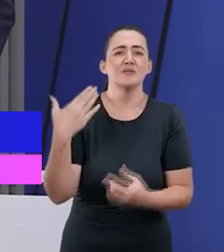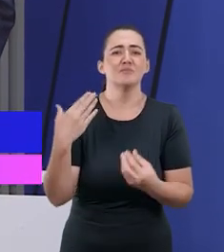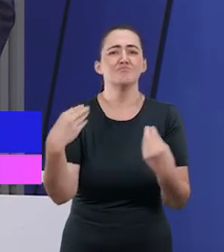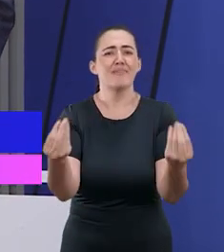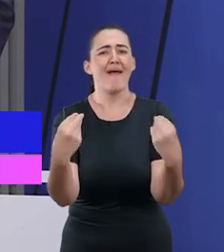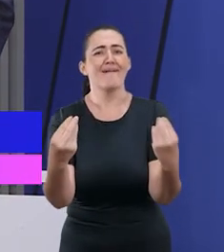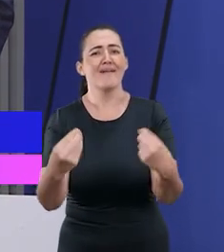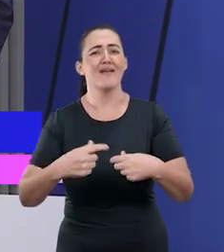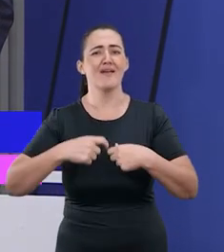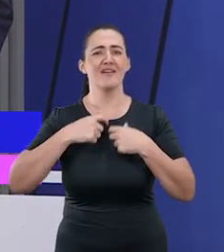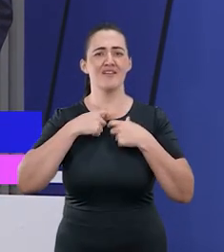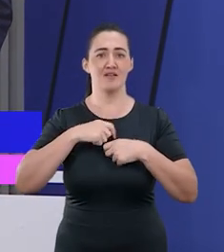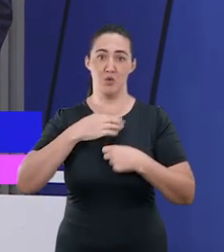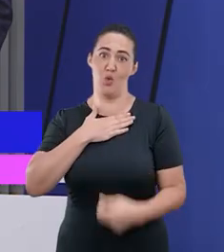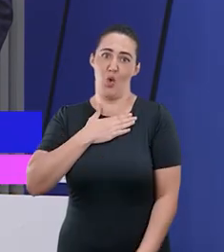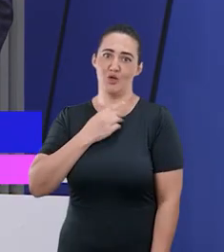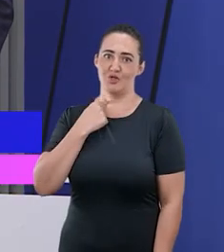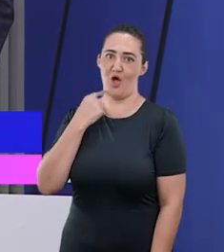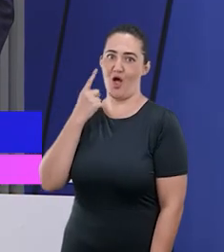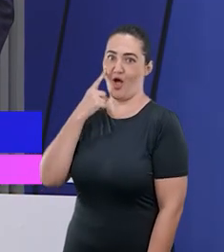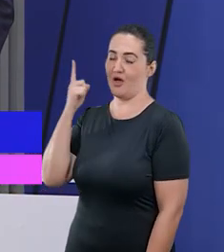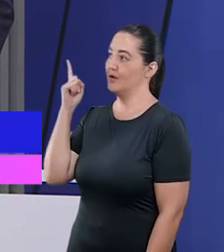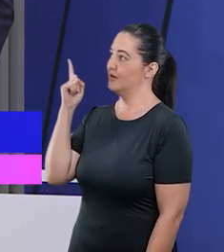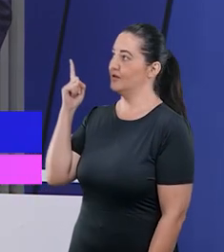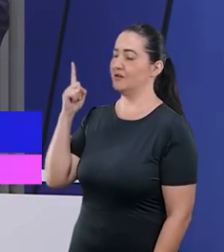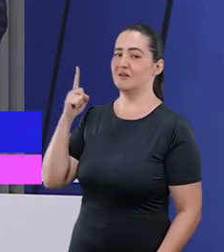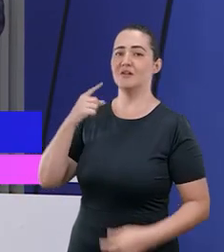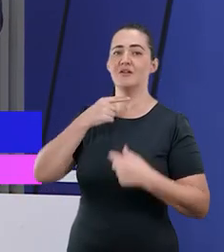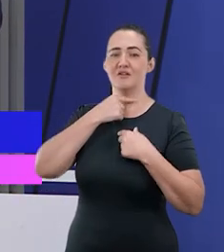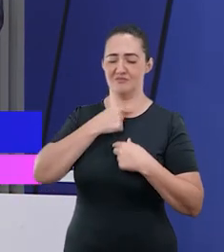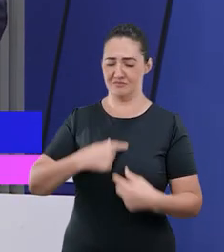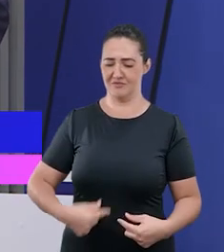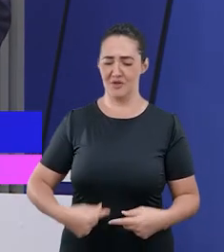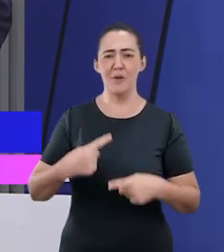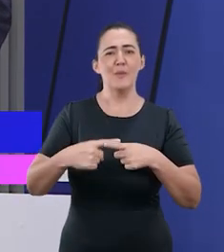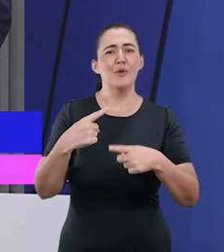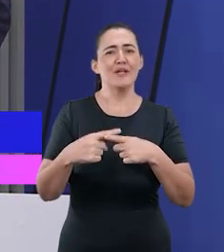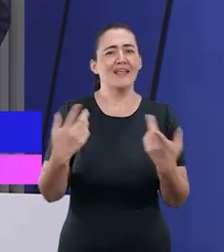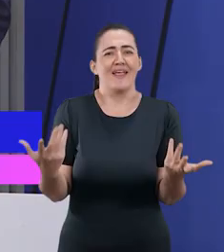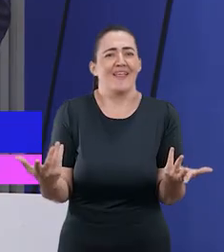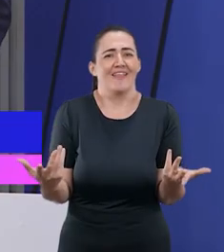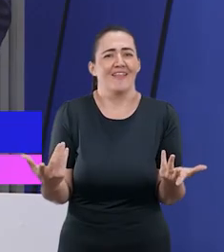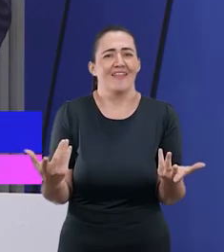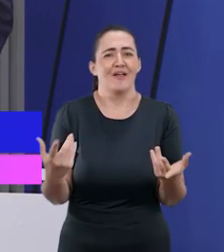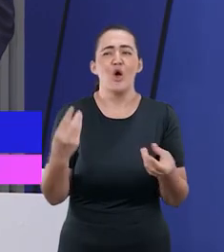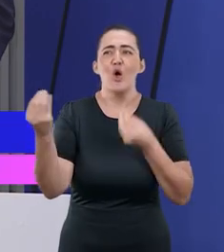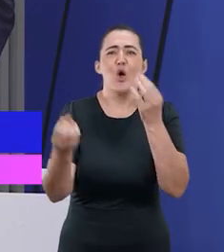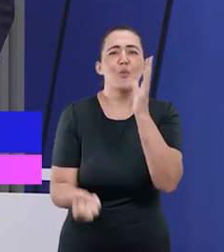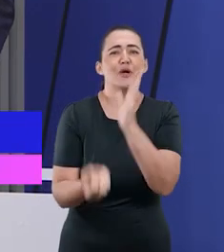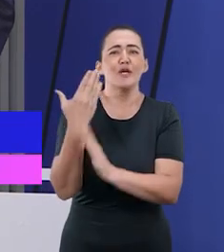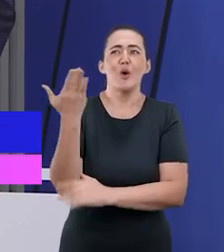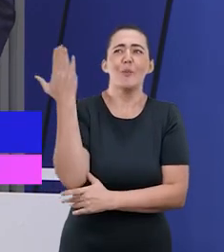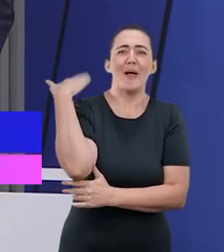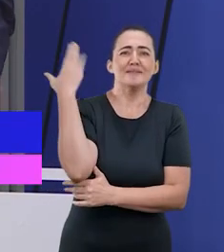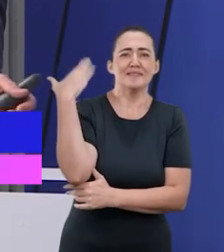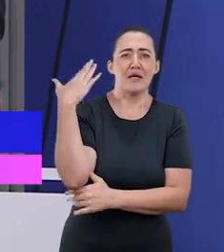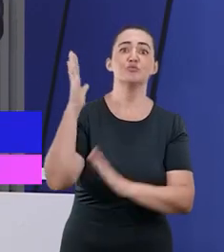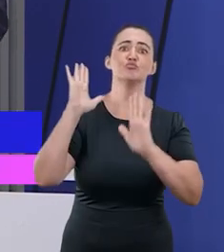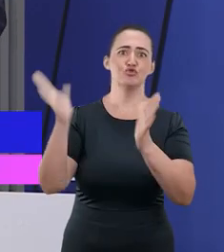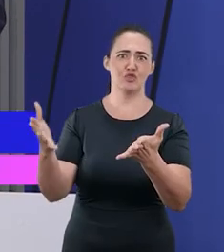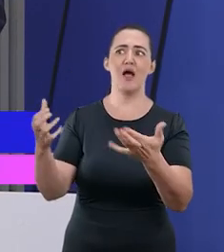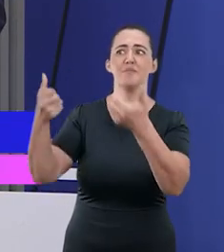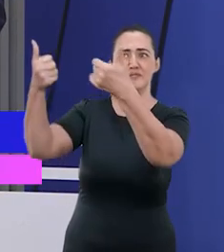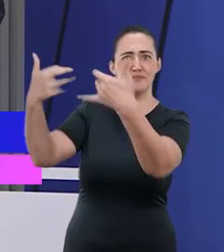pode ver, eu gosto de usar gravata. Mas eu não sei explicar bem ao certo qual é a origem da gravata. Eu já vi várias explicações para o uso